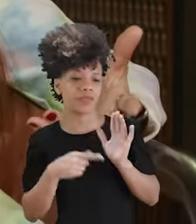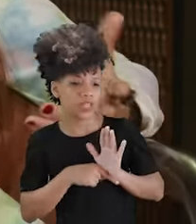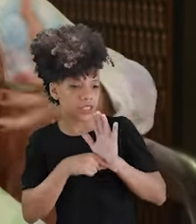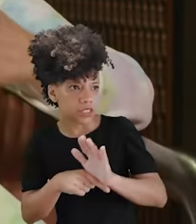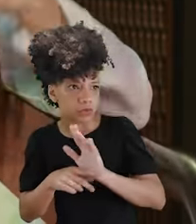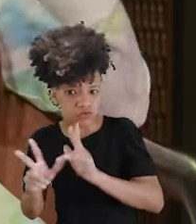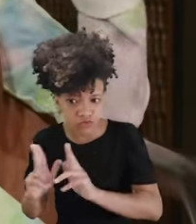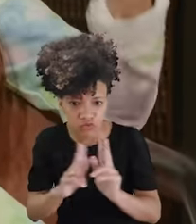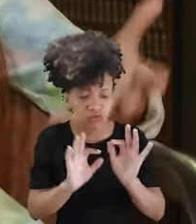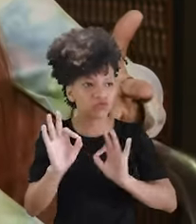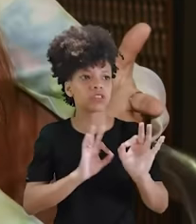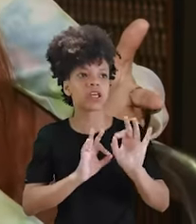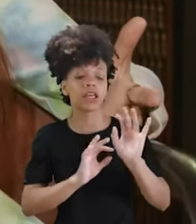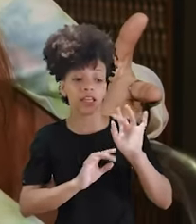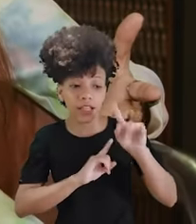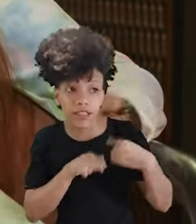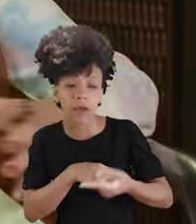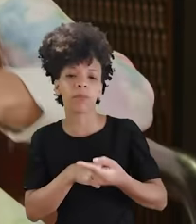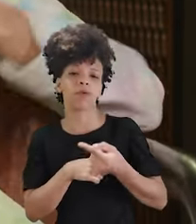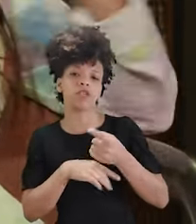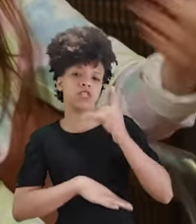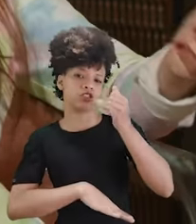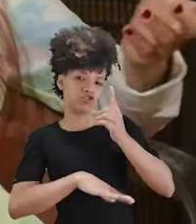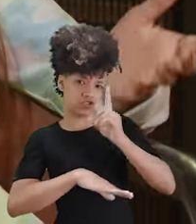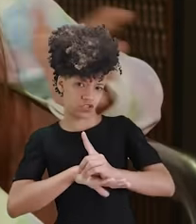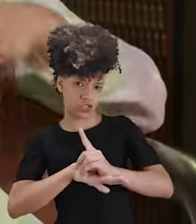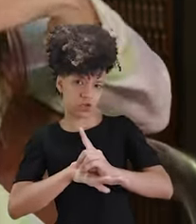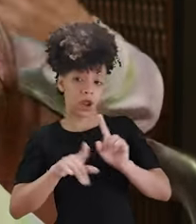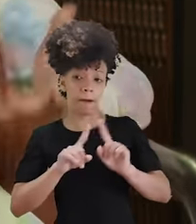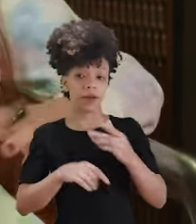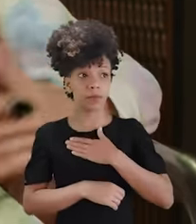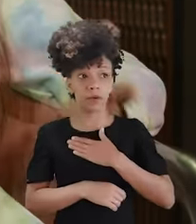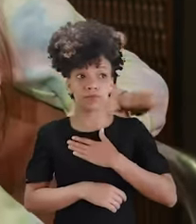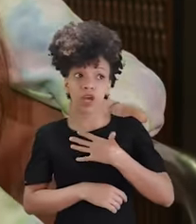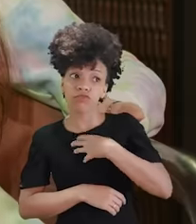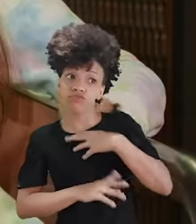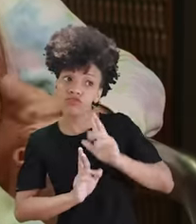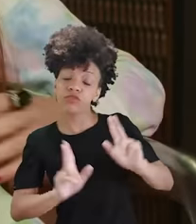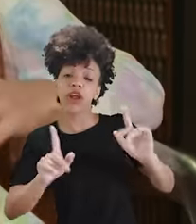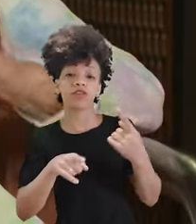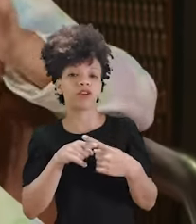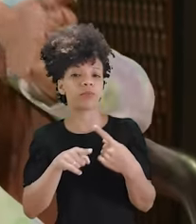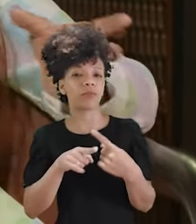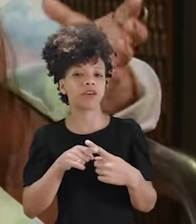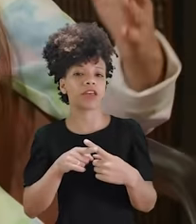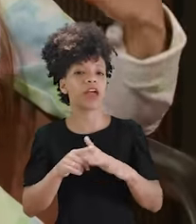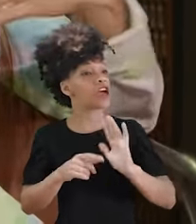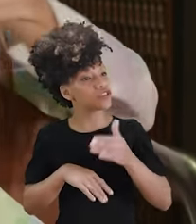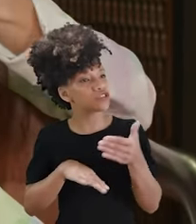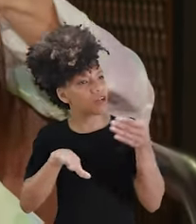assistente de direção e tornou-se diretores no meu caso foi uma forma diferente porque